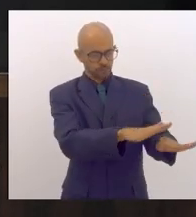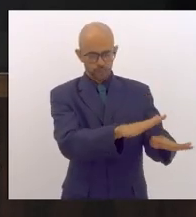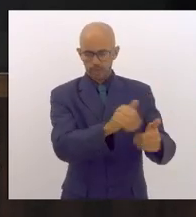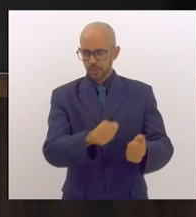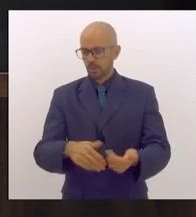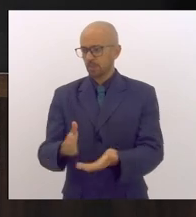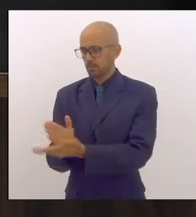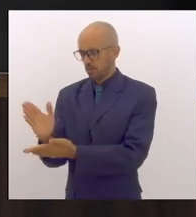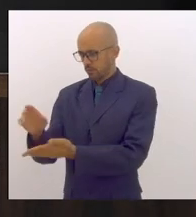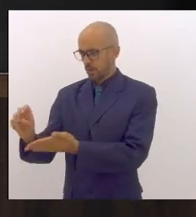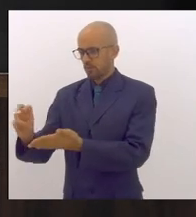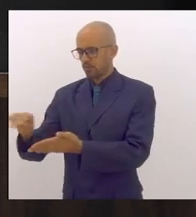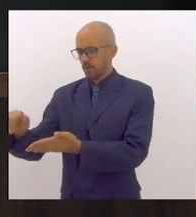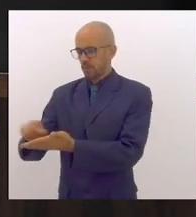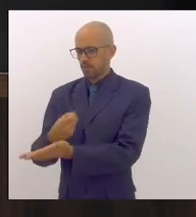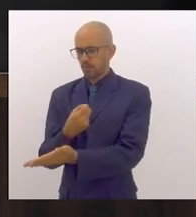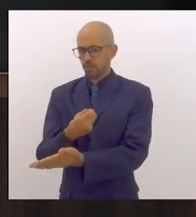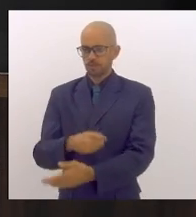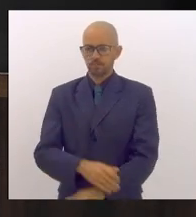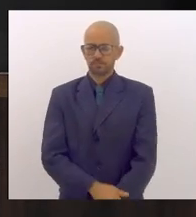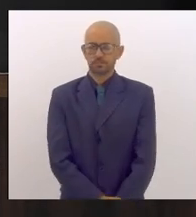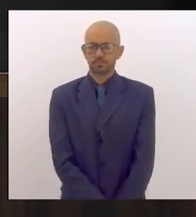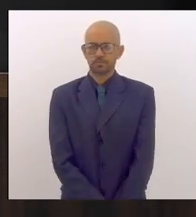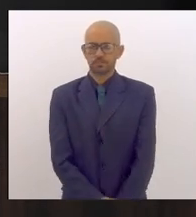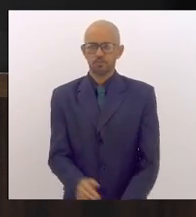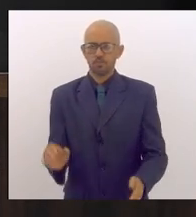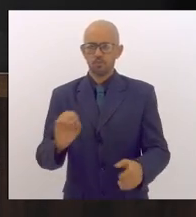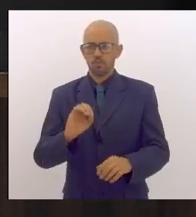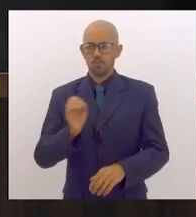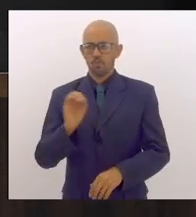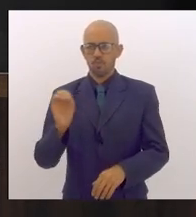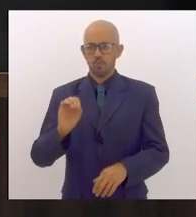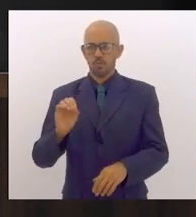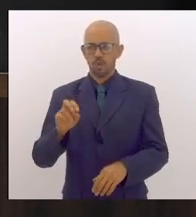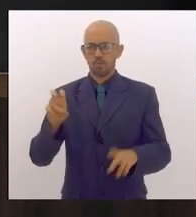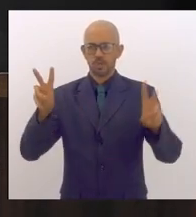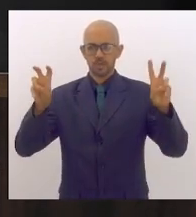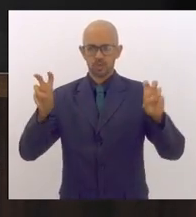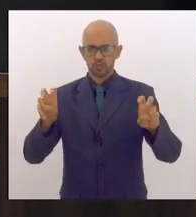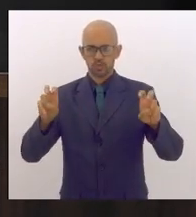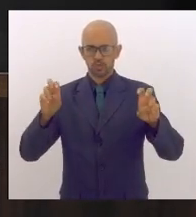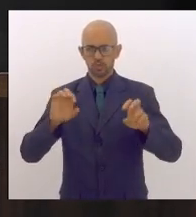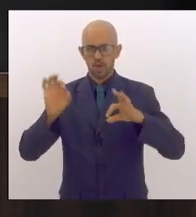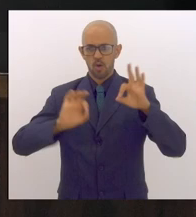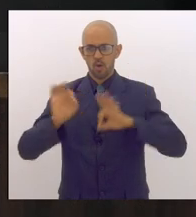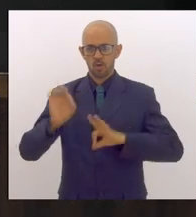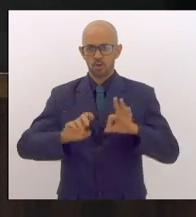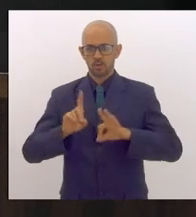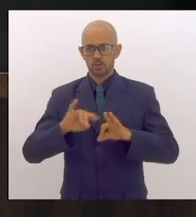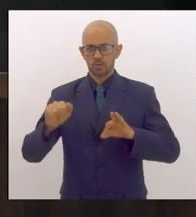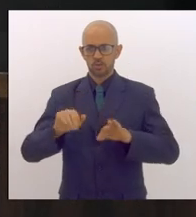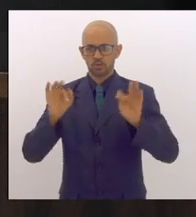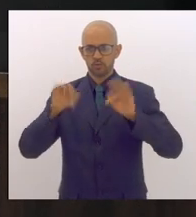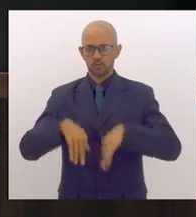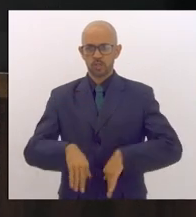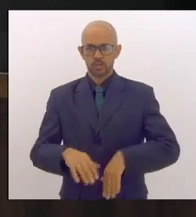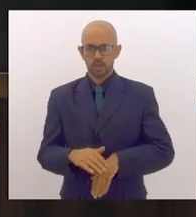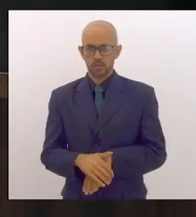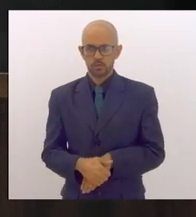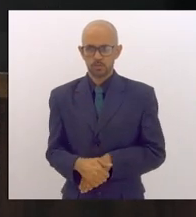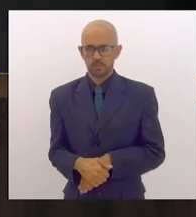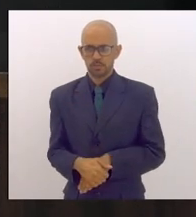como estão, aprovado, vai autógrafo. Nada mais a tratar na ordem do dia, mesmo está